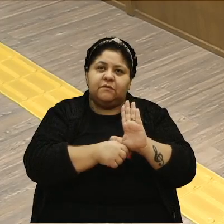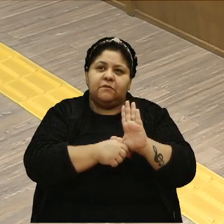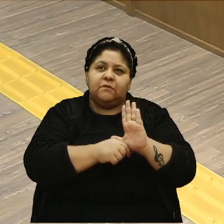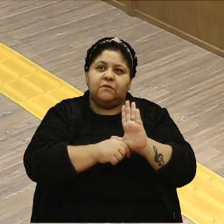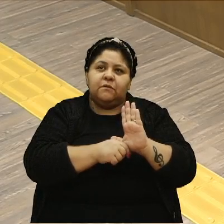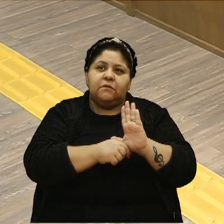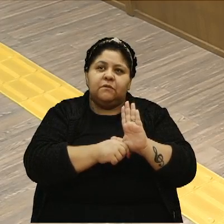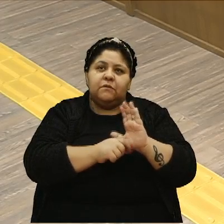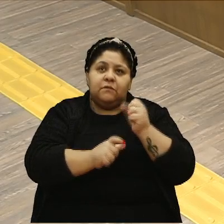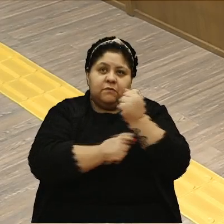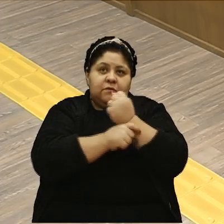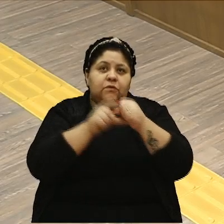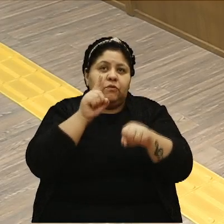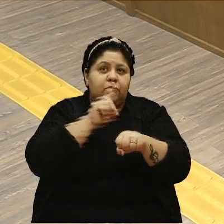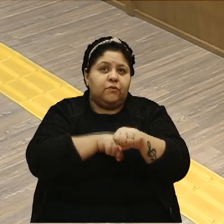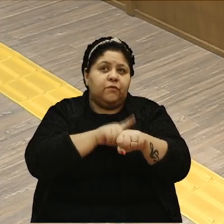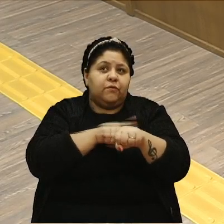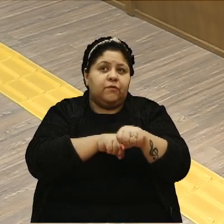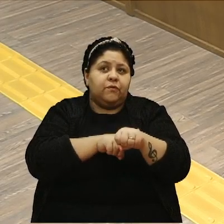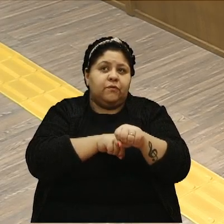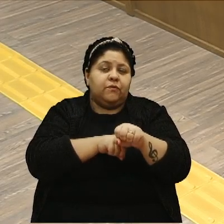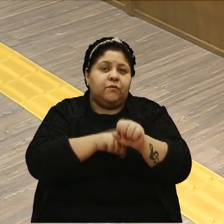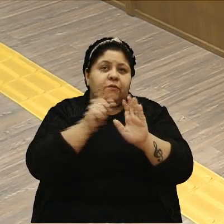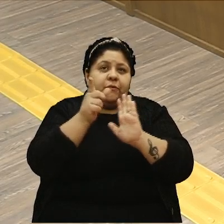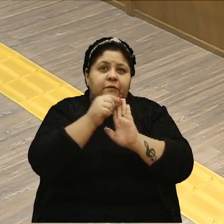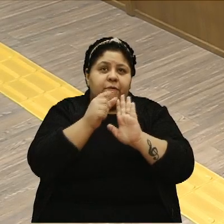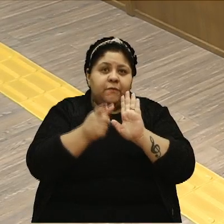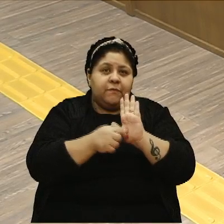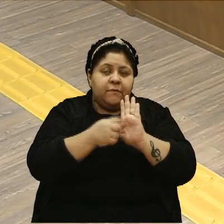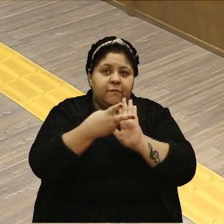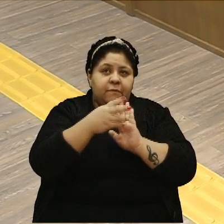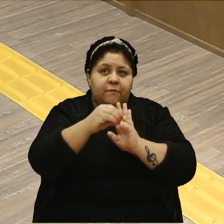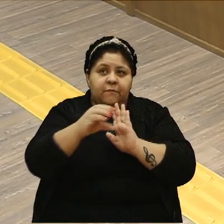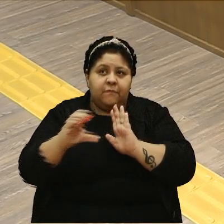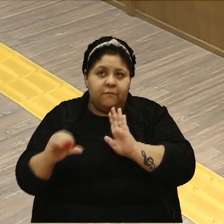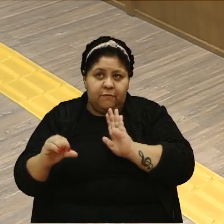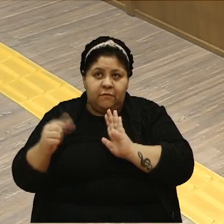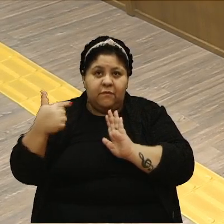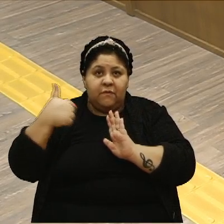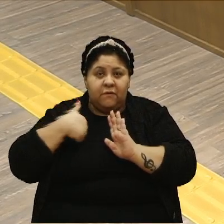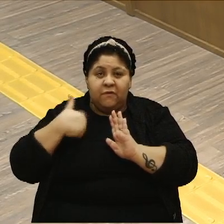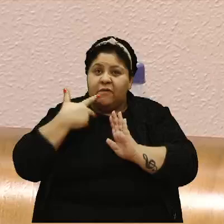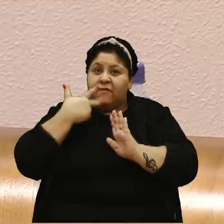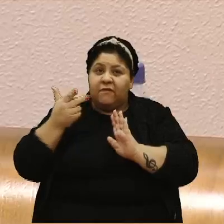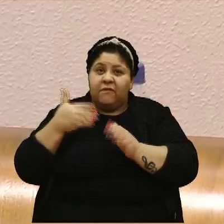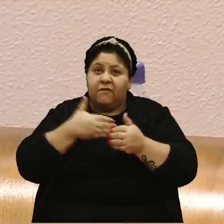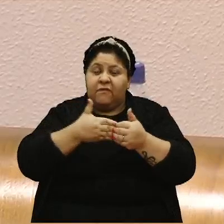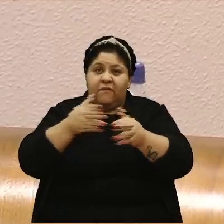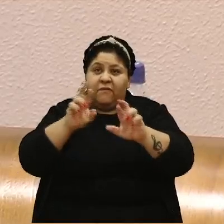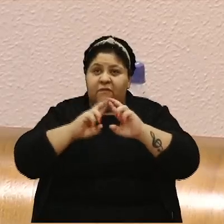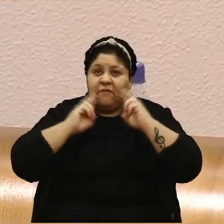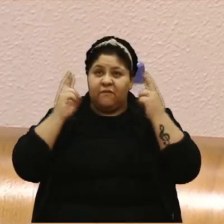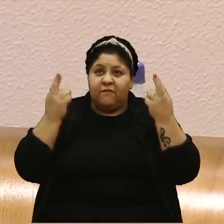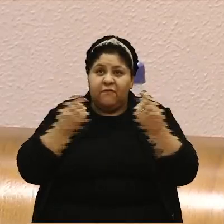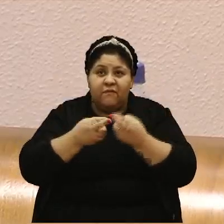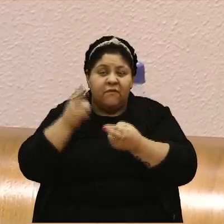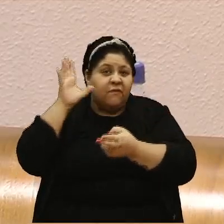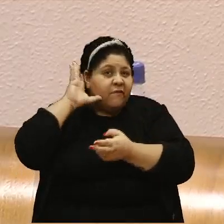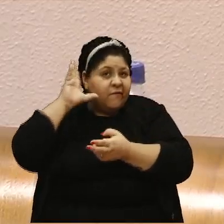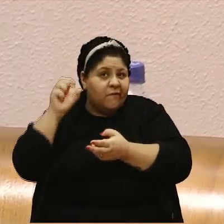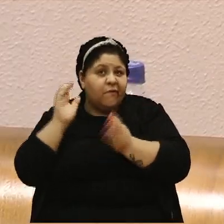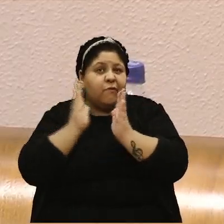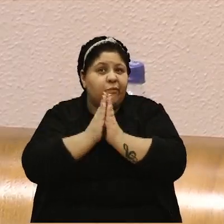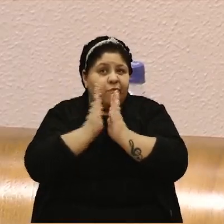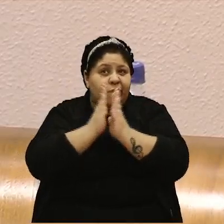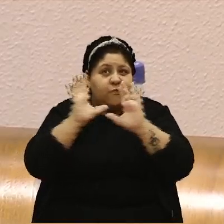Segura o tempo, vereador. Segurou. Artigo 209, presidente. Pois não. Eu comentei que eu acompanhei a sessão. Se o senhor não escutou, por favor,